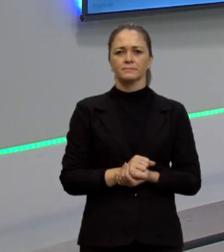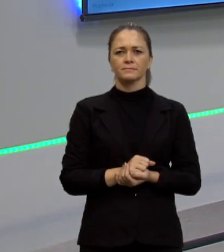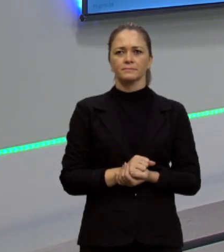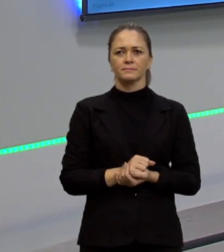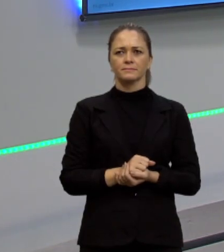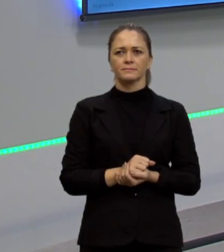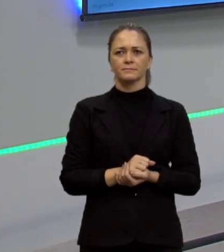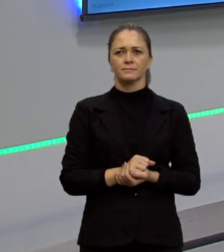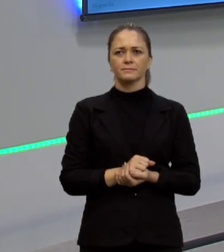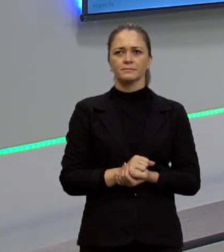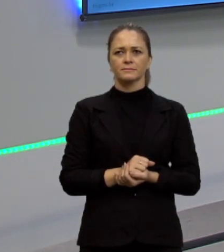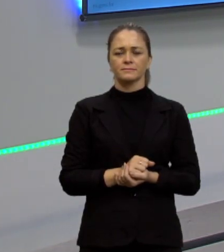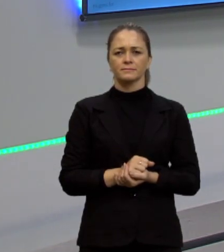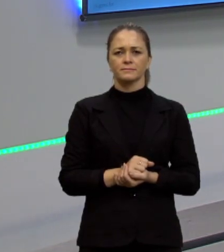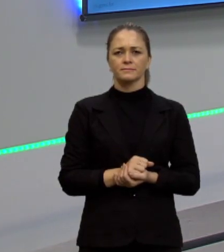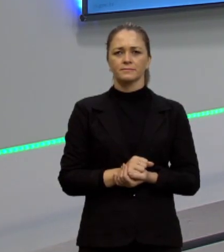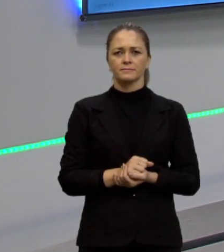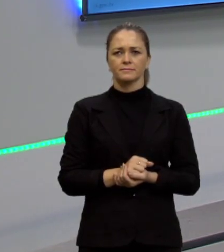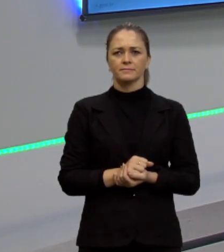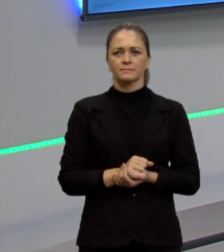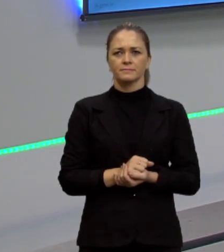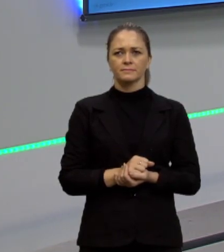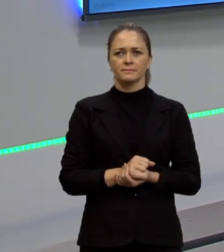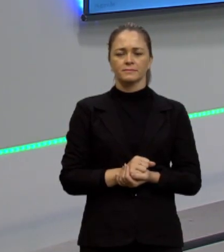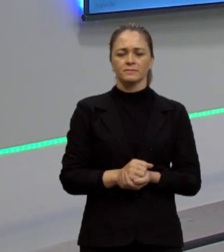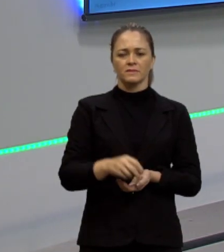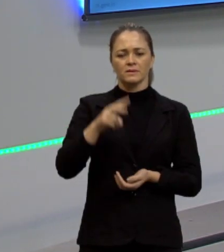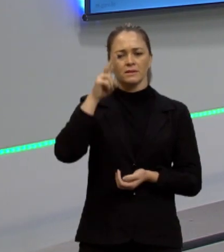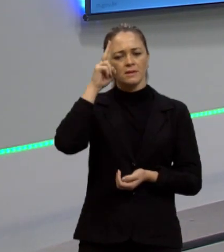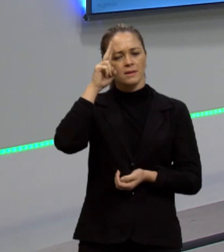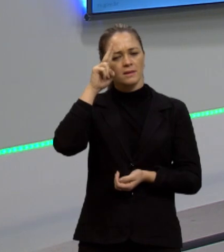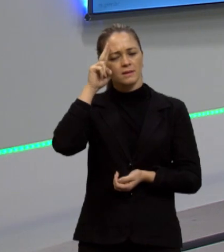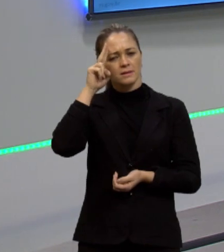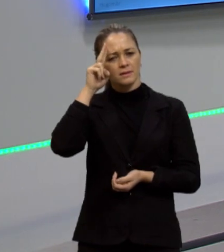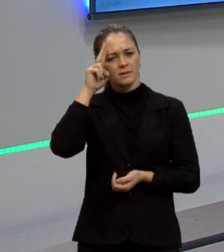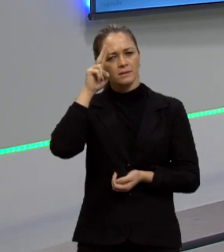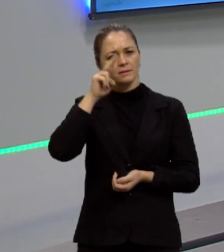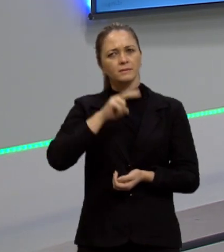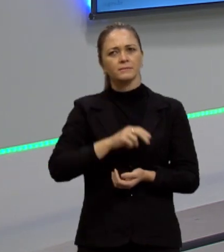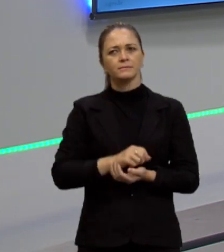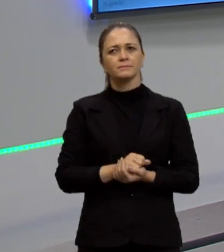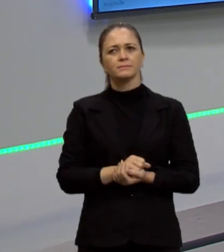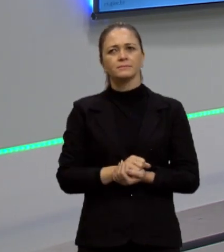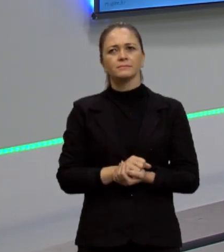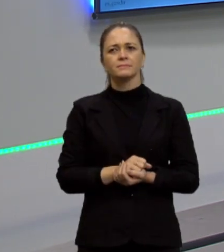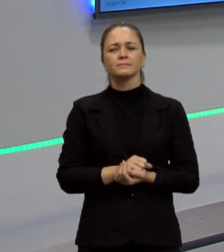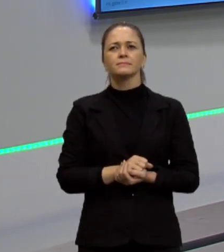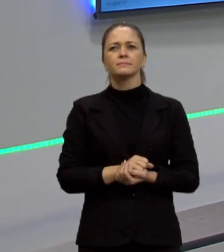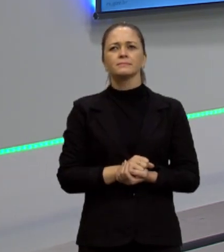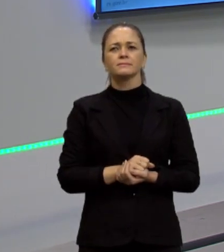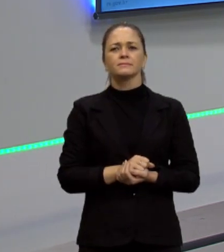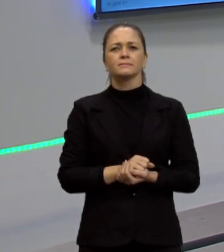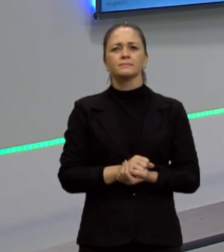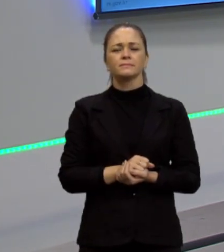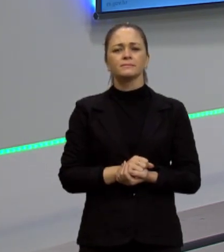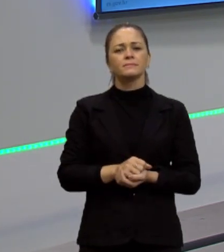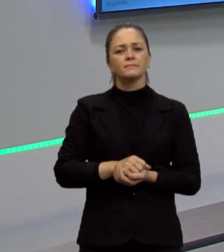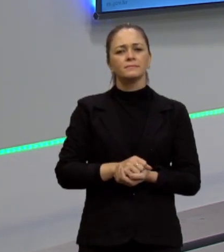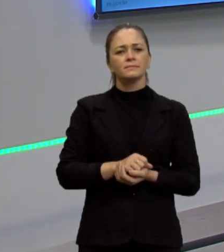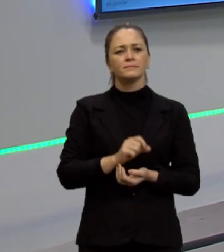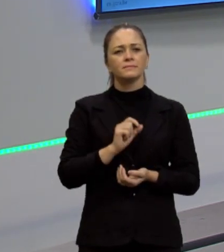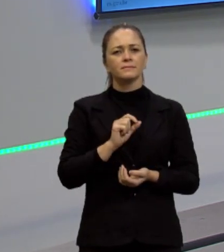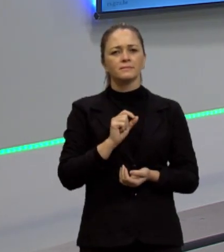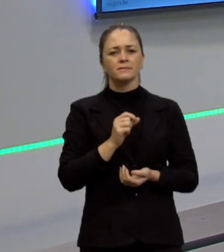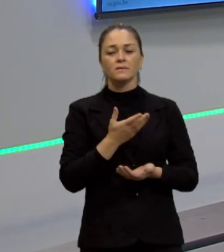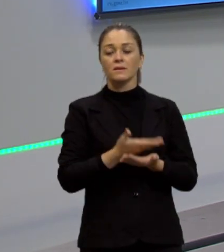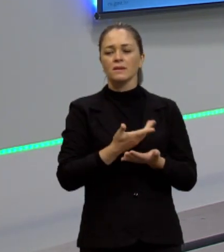Pode seguir, por favor. Eu vou lembrá-los. Pode passar o próximo slide. Eu vou lembrá-los que na